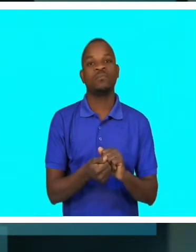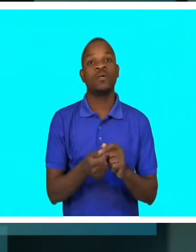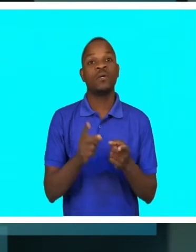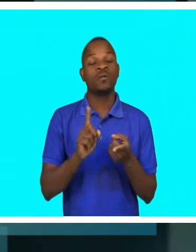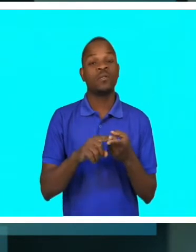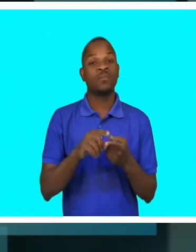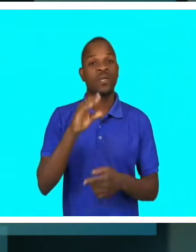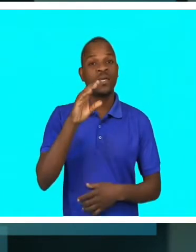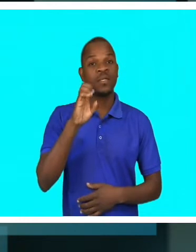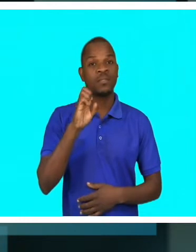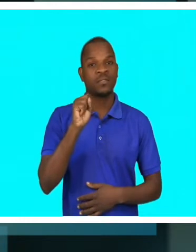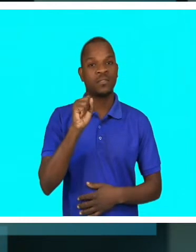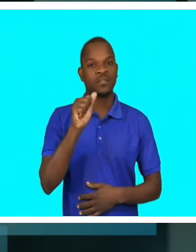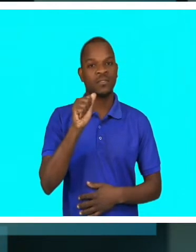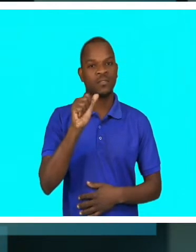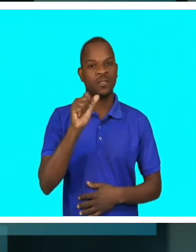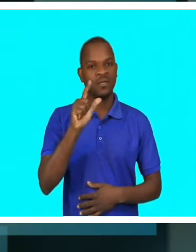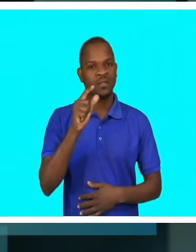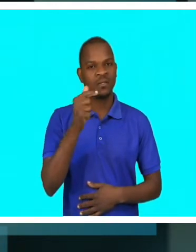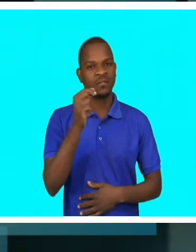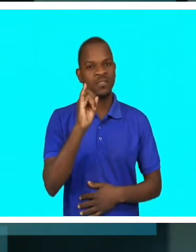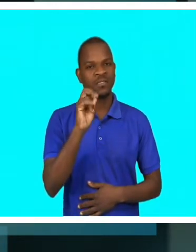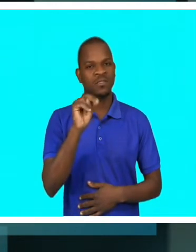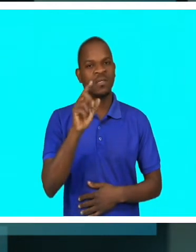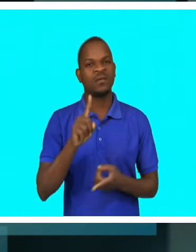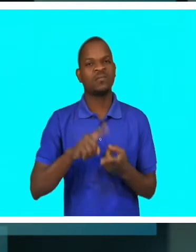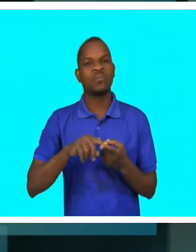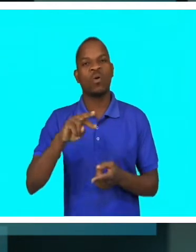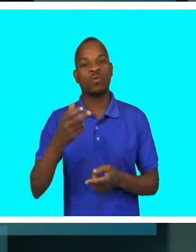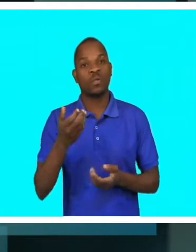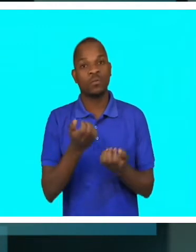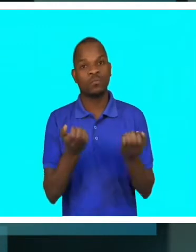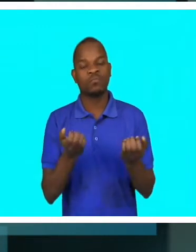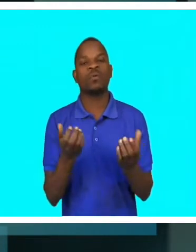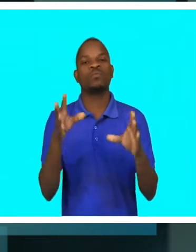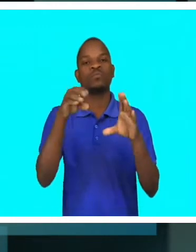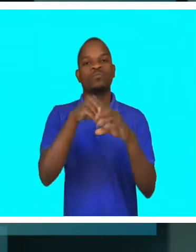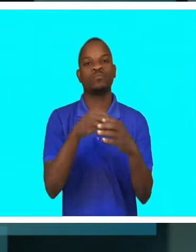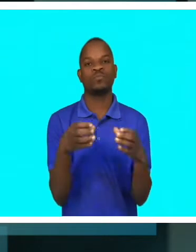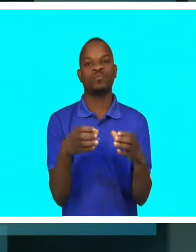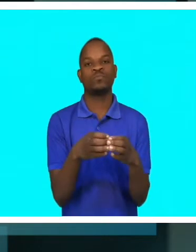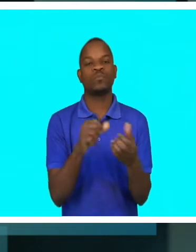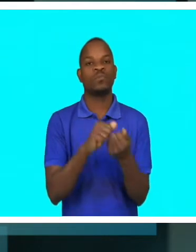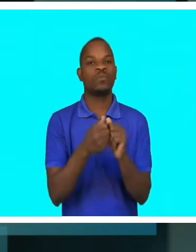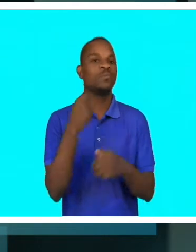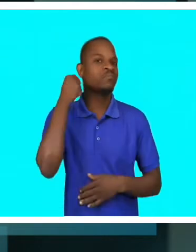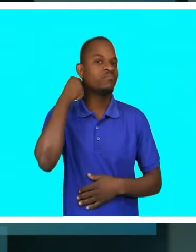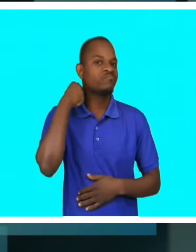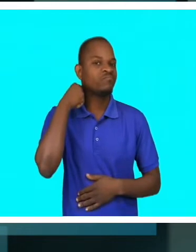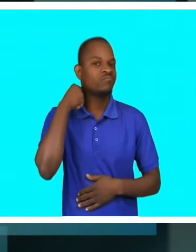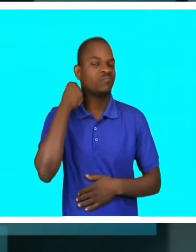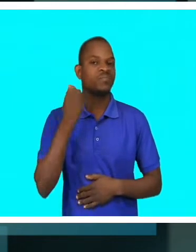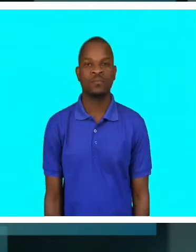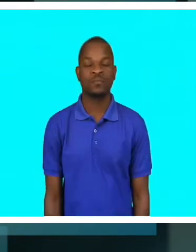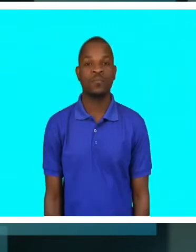renal. Cisaltina e Edzi fazem parte das crianças com deficiência causada com